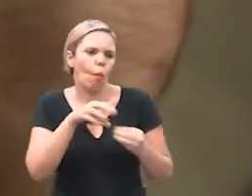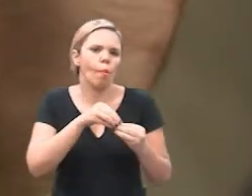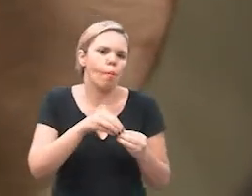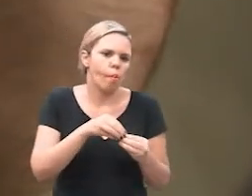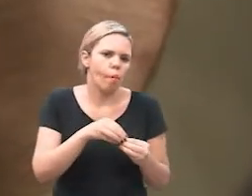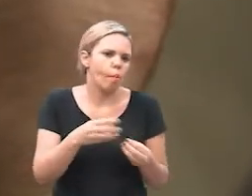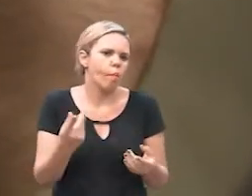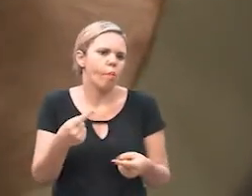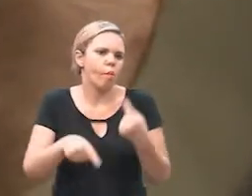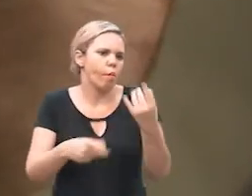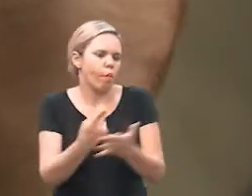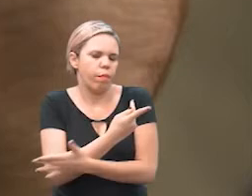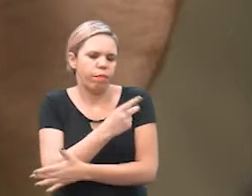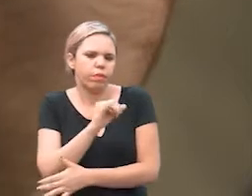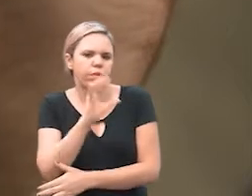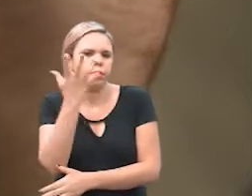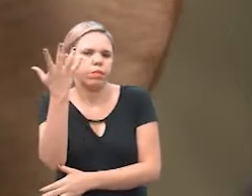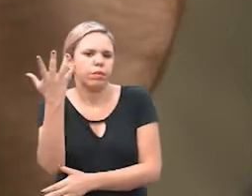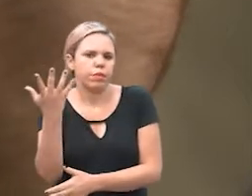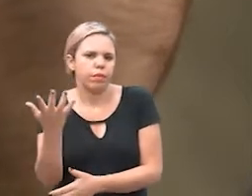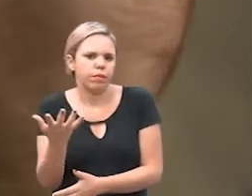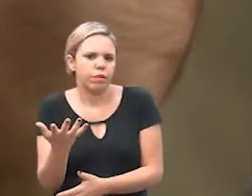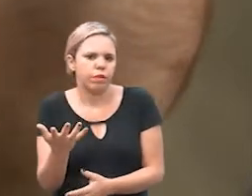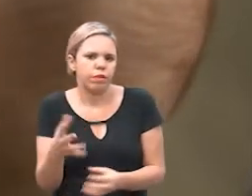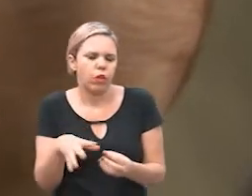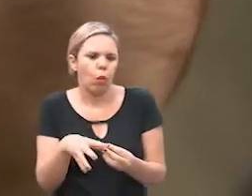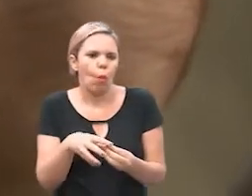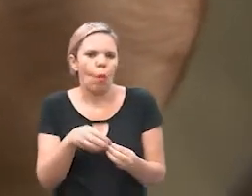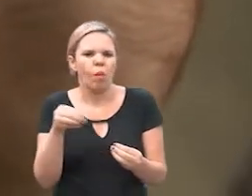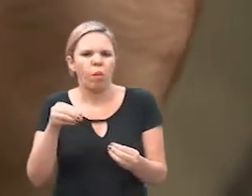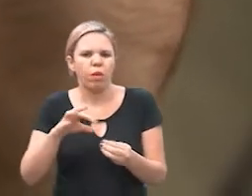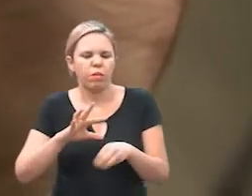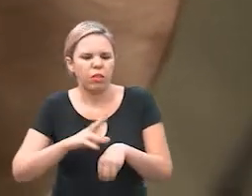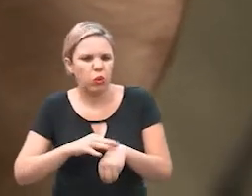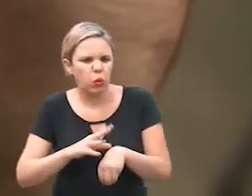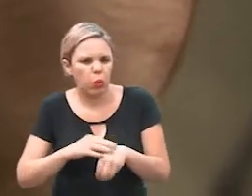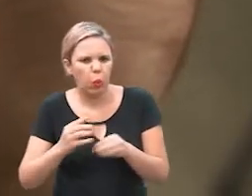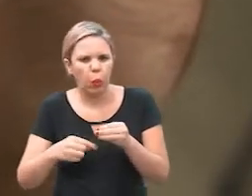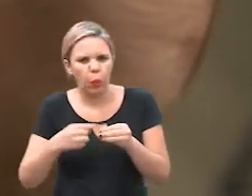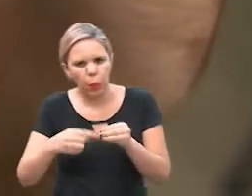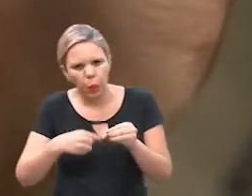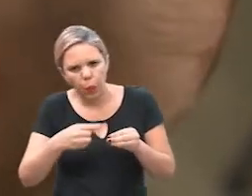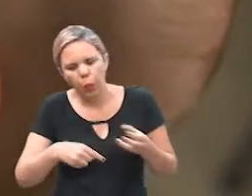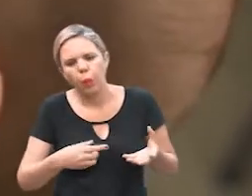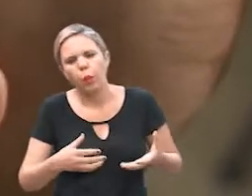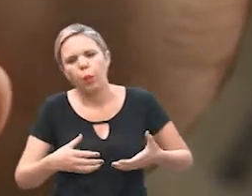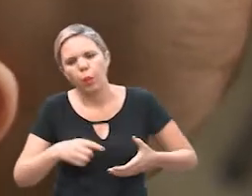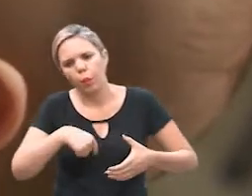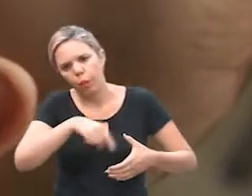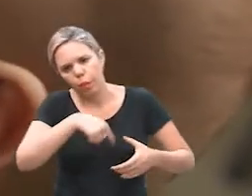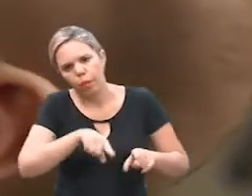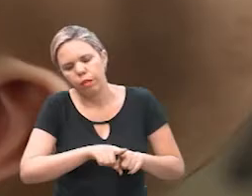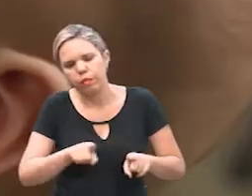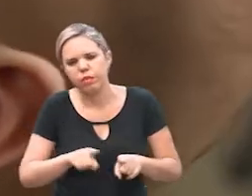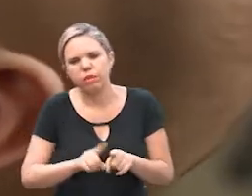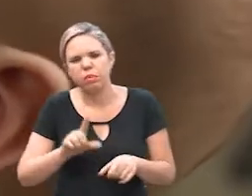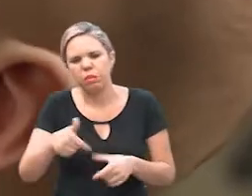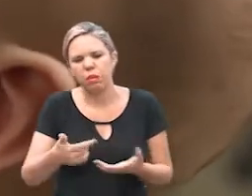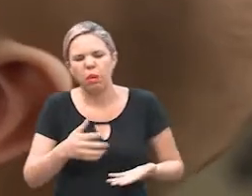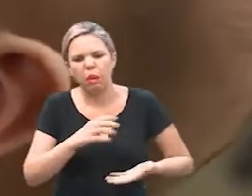né, de uma forma errada. E se ele pegar errado, ele vai fissurar aquele mamilo, ele vai machucar. A amamentação ela vai se